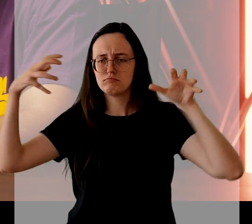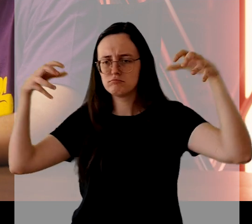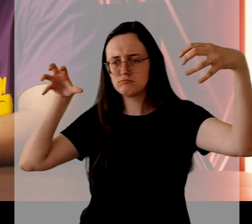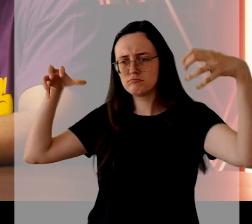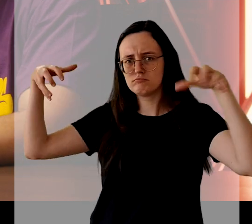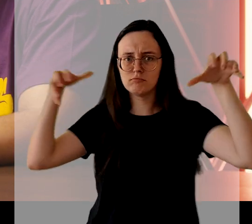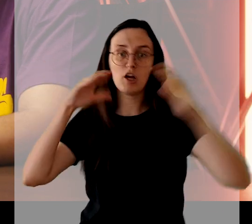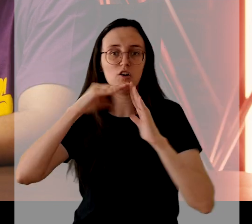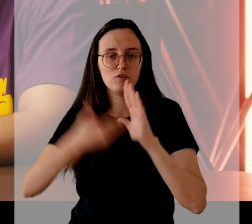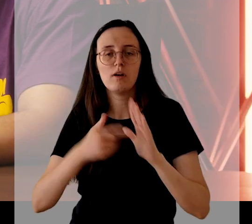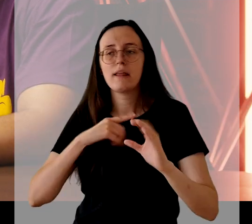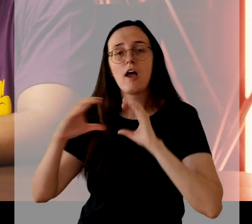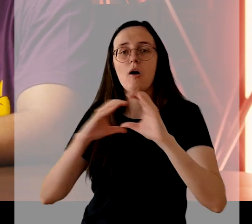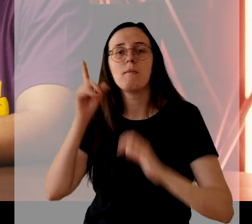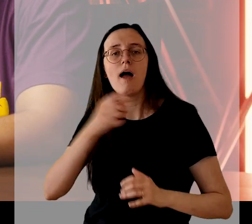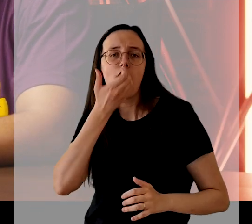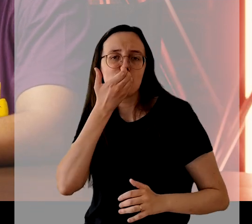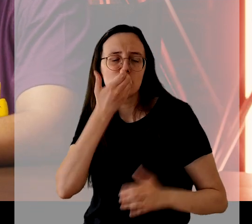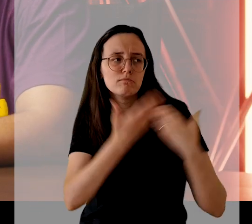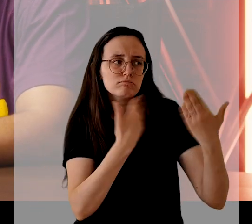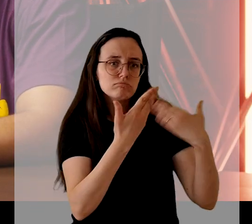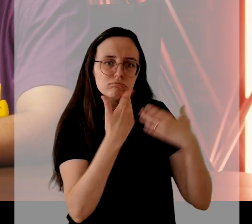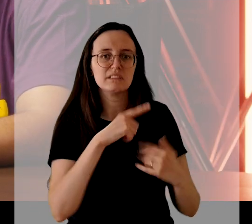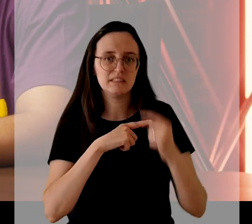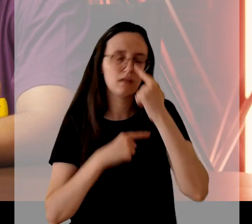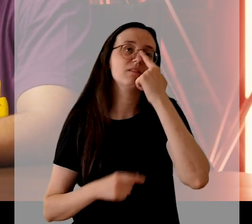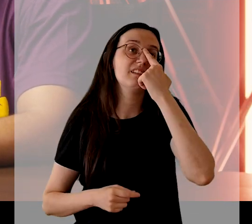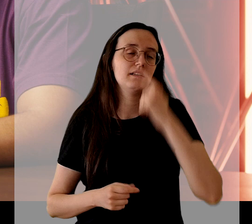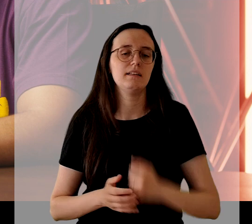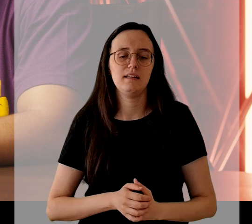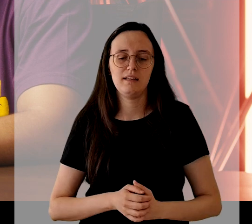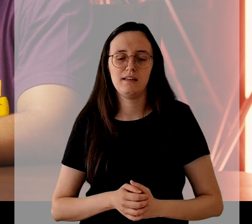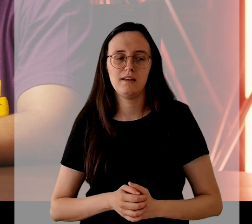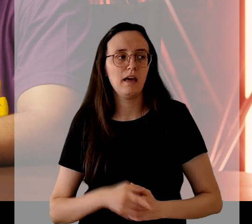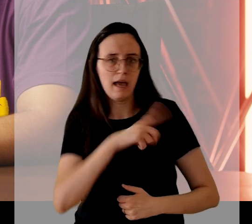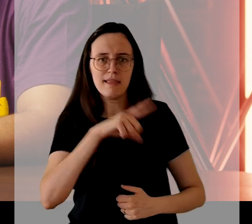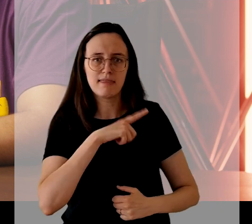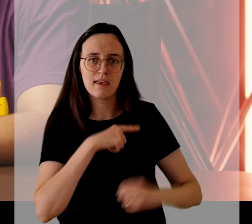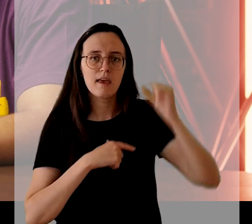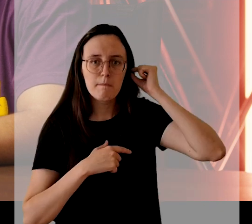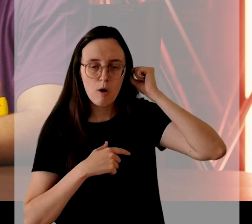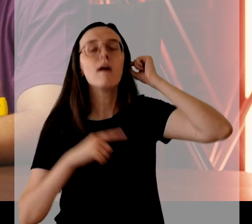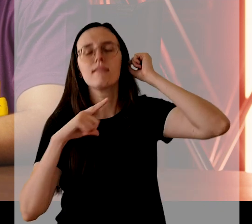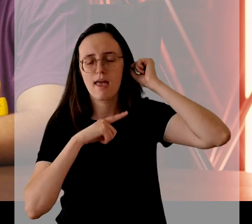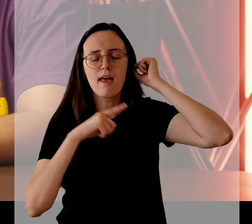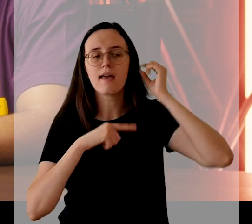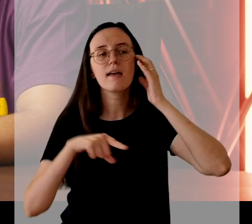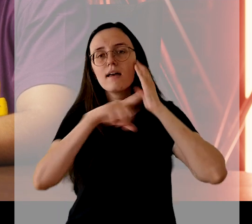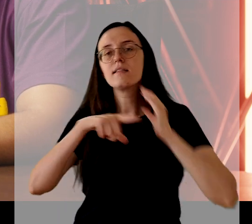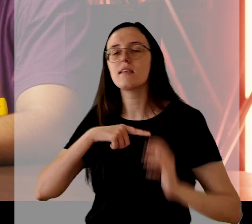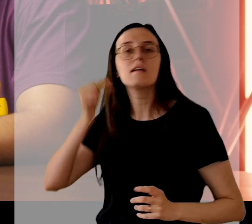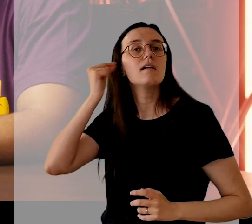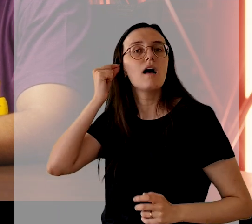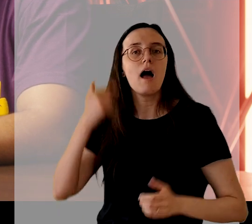os microfones são por rádio, né? Sinal de rádio. Todos ficam com um ponto, isso, né? Com um ponto. O